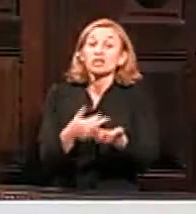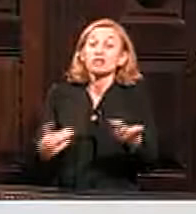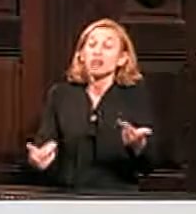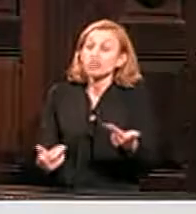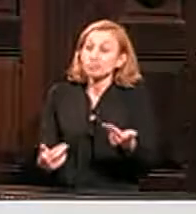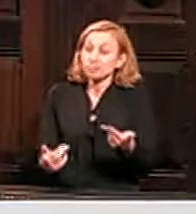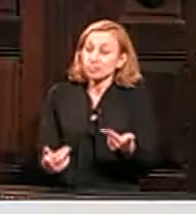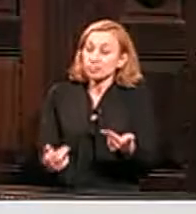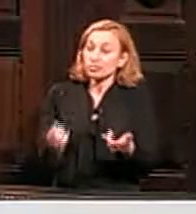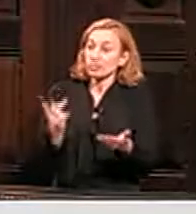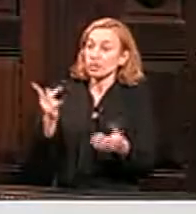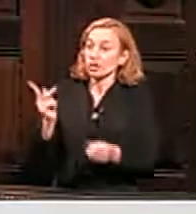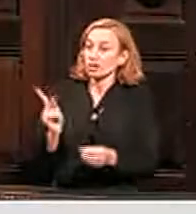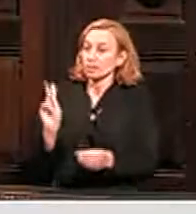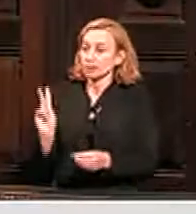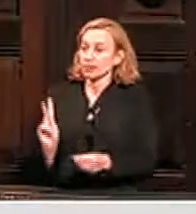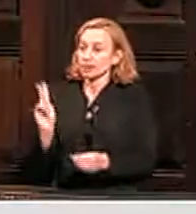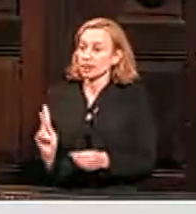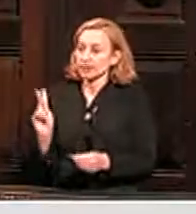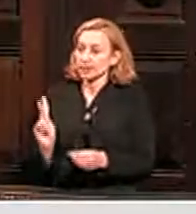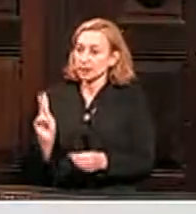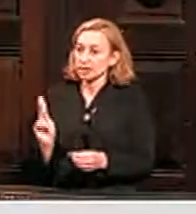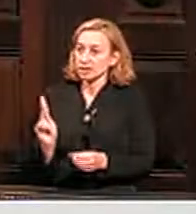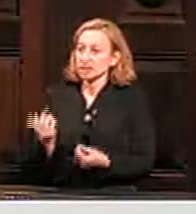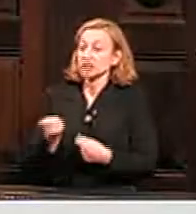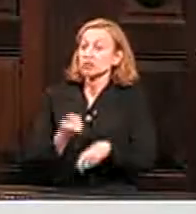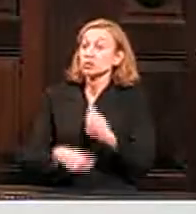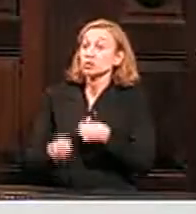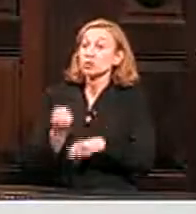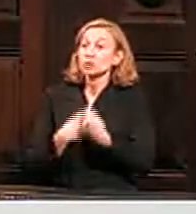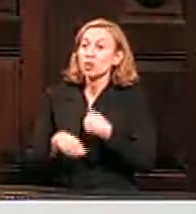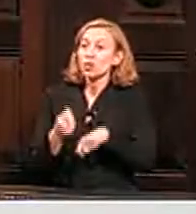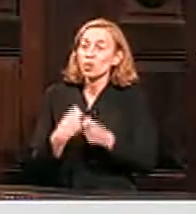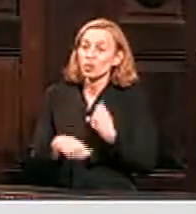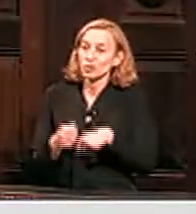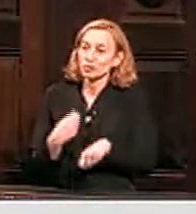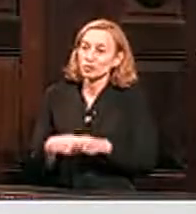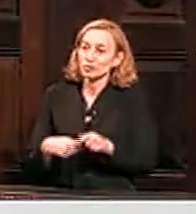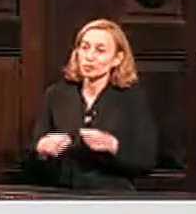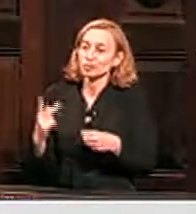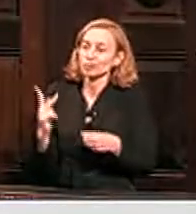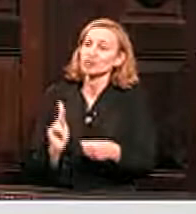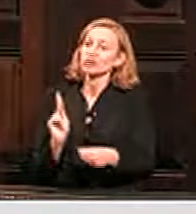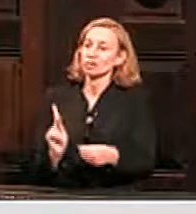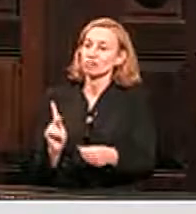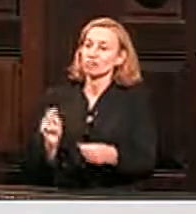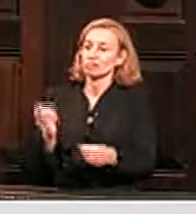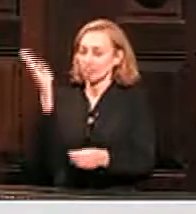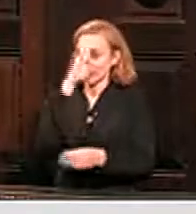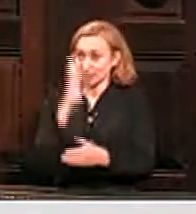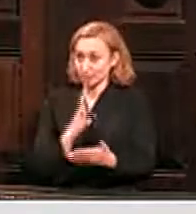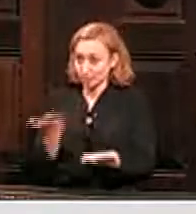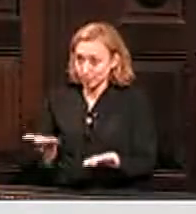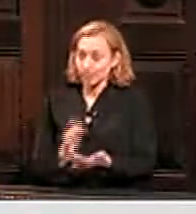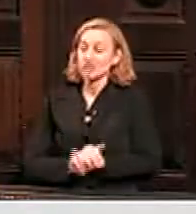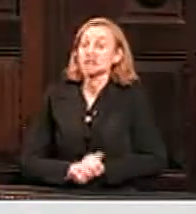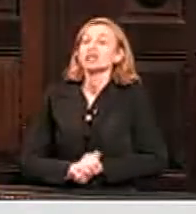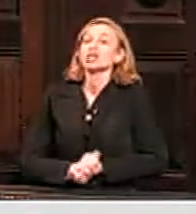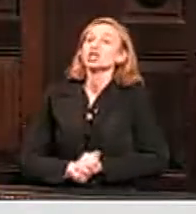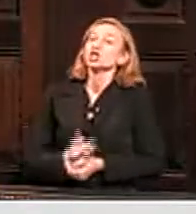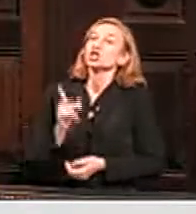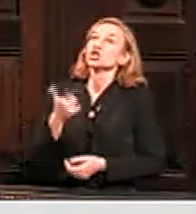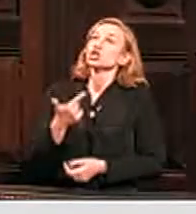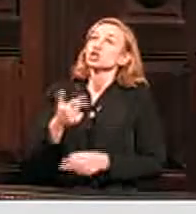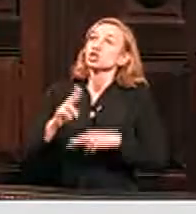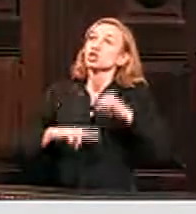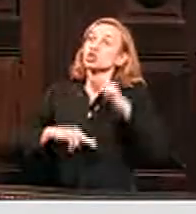de desmonte de um mínimo de controle público sobre a produção de petróleo no Brasil. De junho de